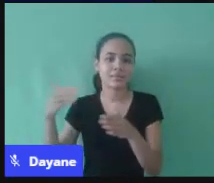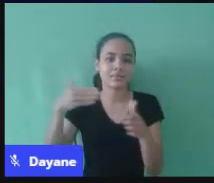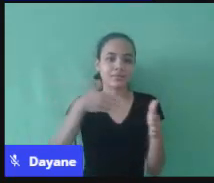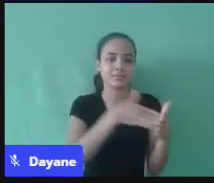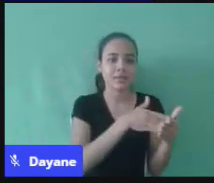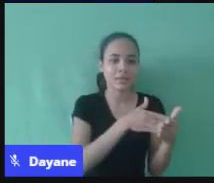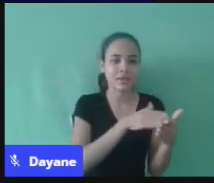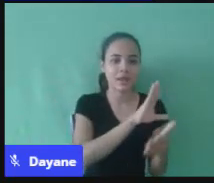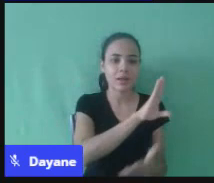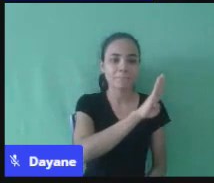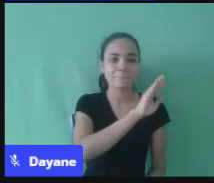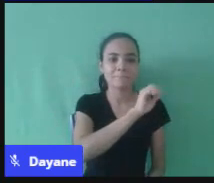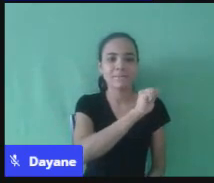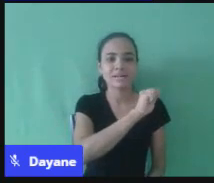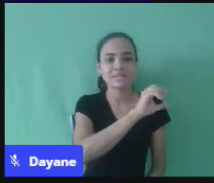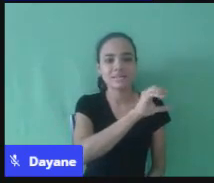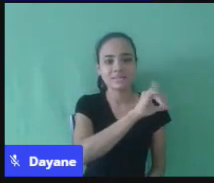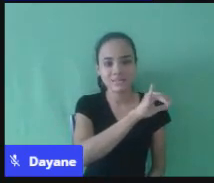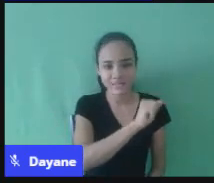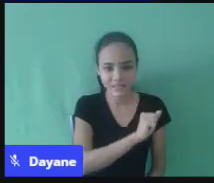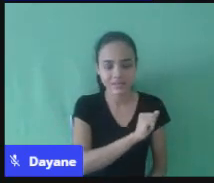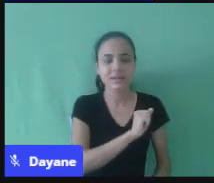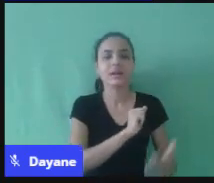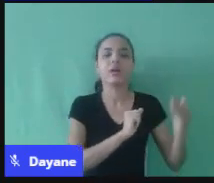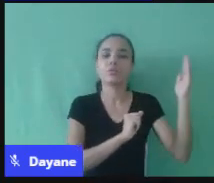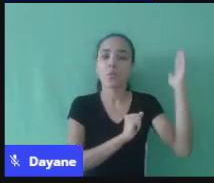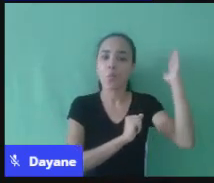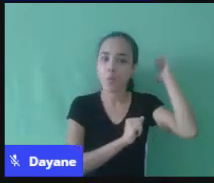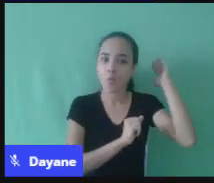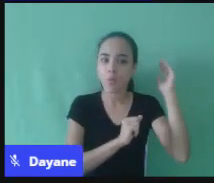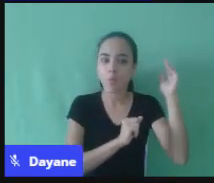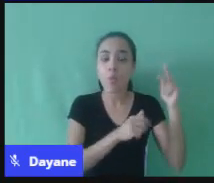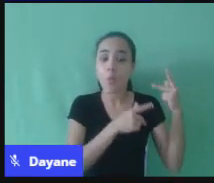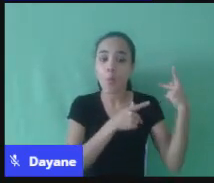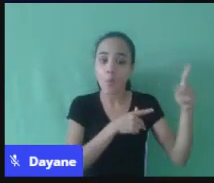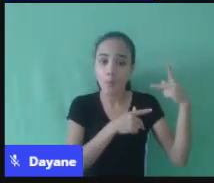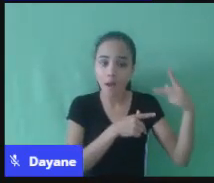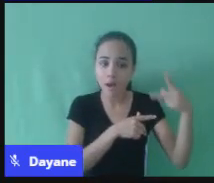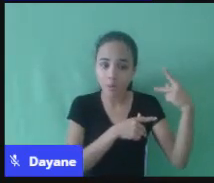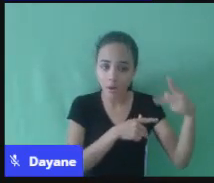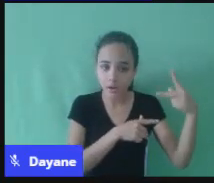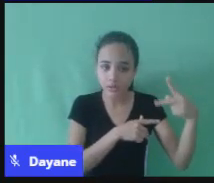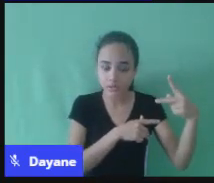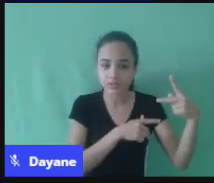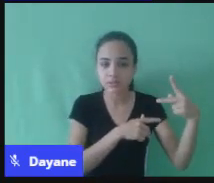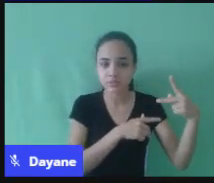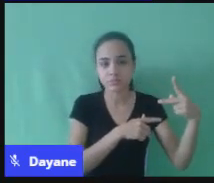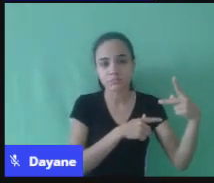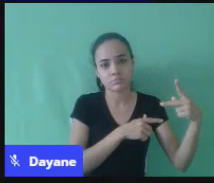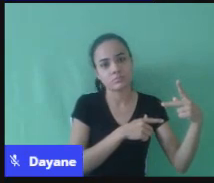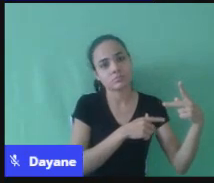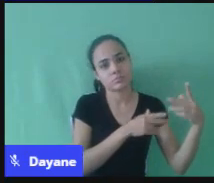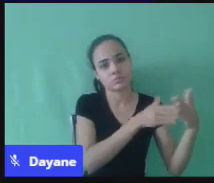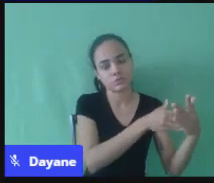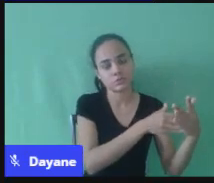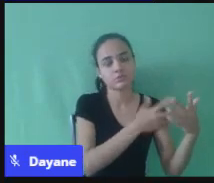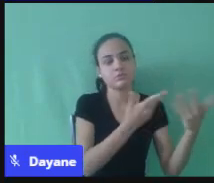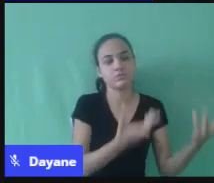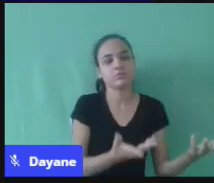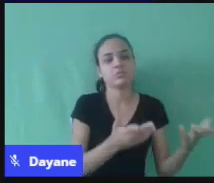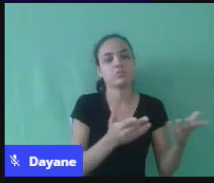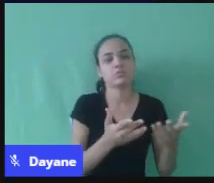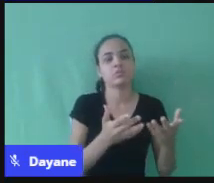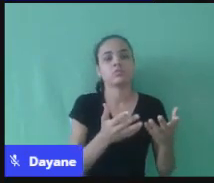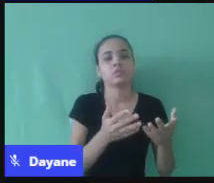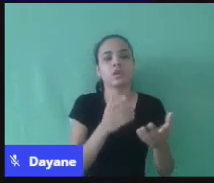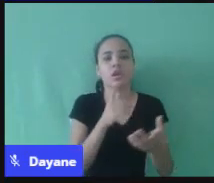questão para ele de um divisor de águas, que nós estamos no divisor de águas, na Serra de Maracaju, é justamente